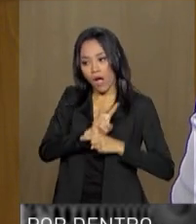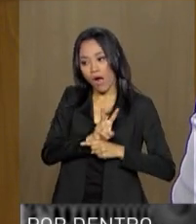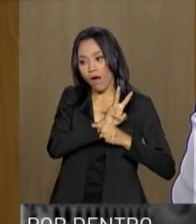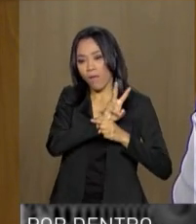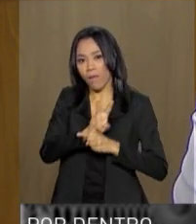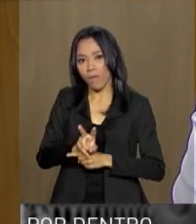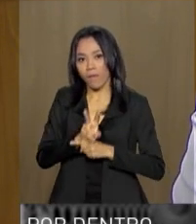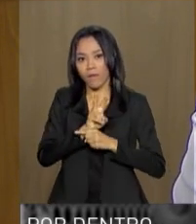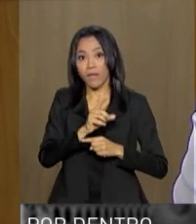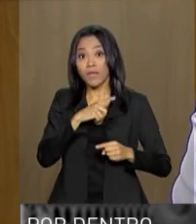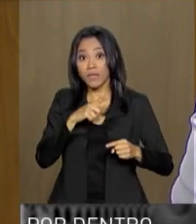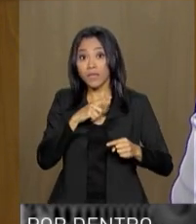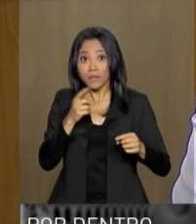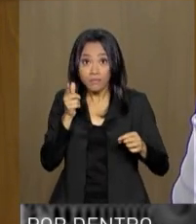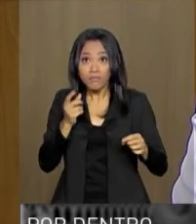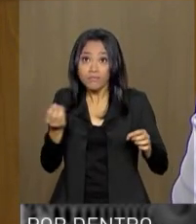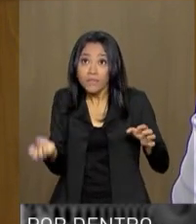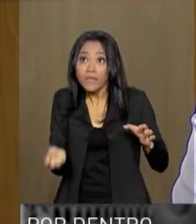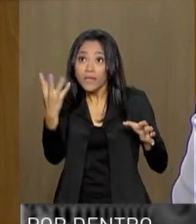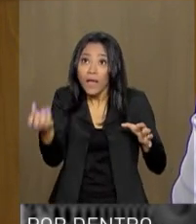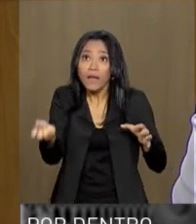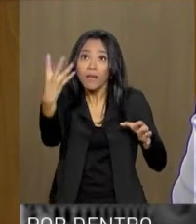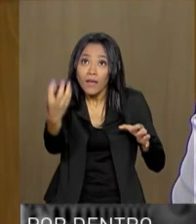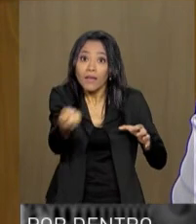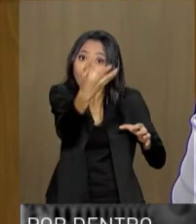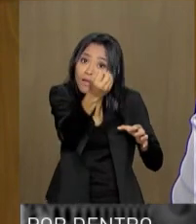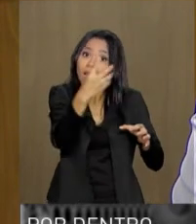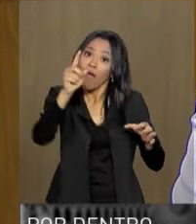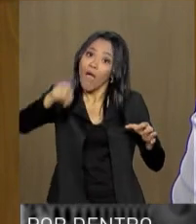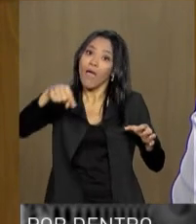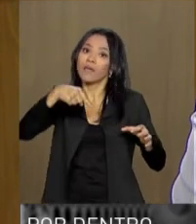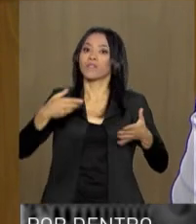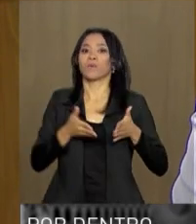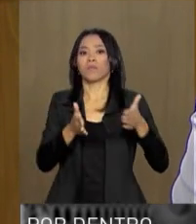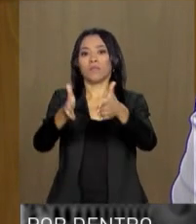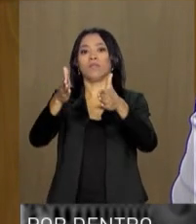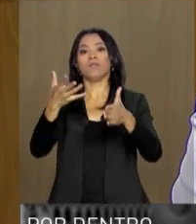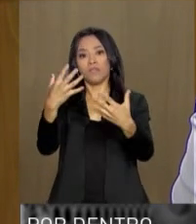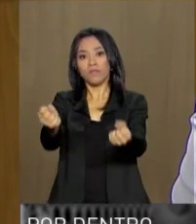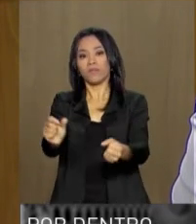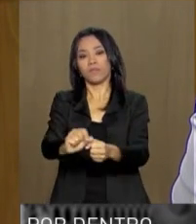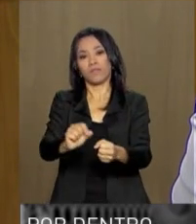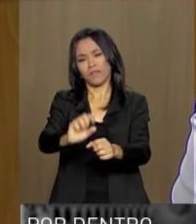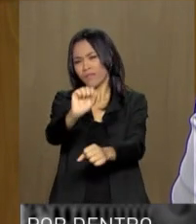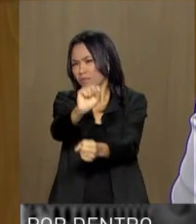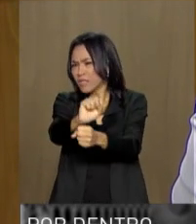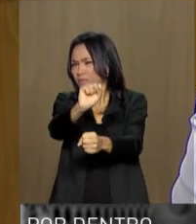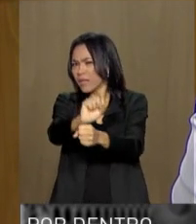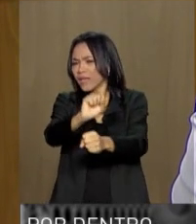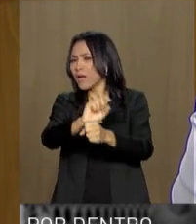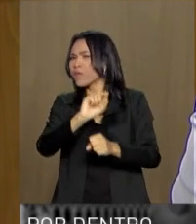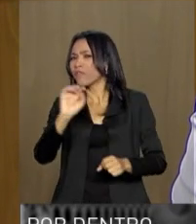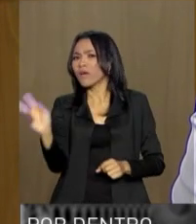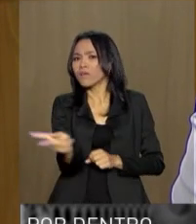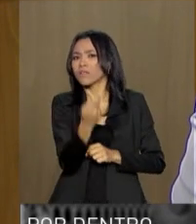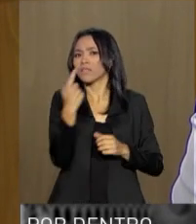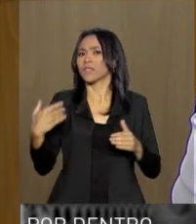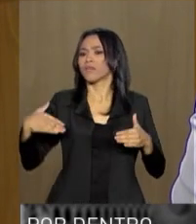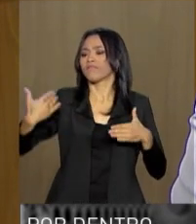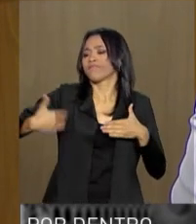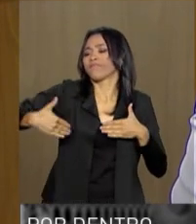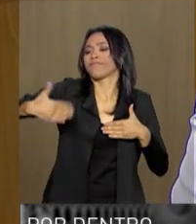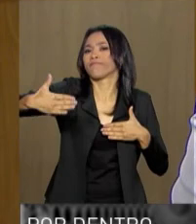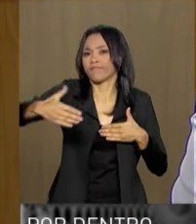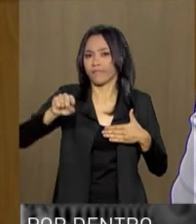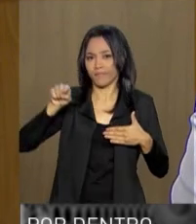rede o que nós iremos tomar vamos aguardar os desdobramentos mas eu tenho certeza